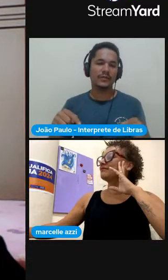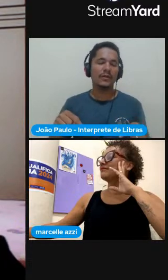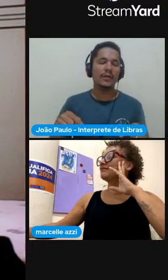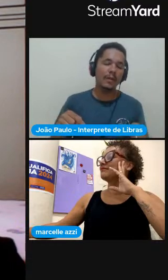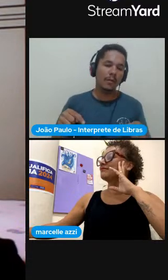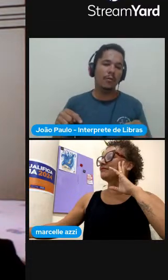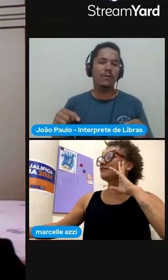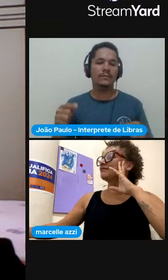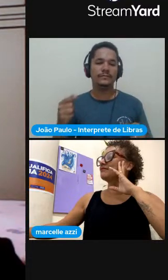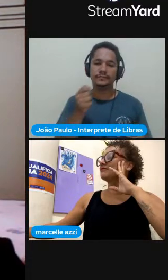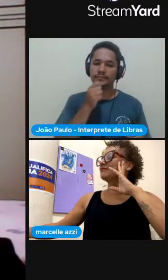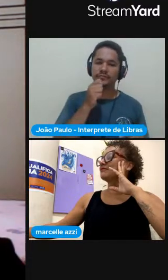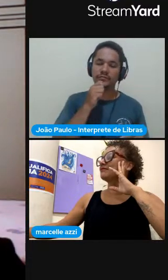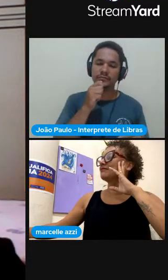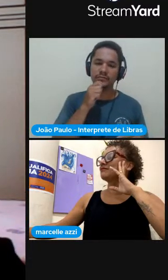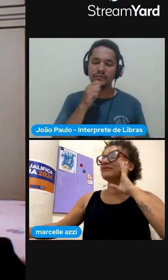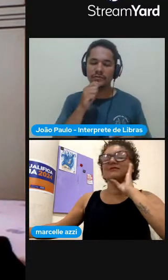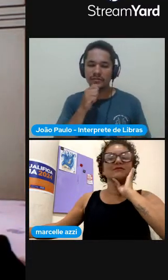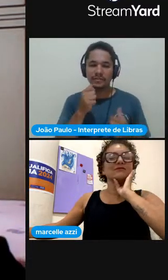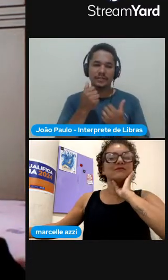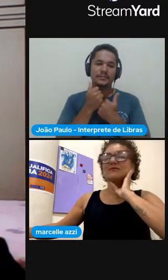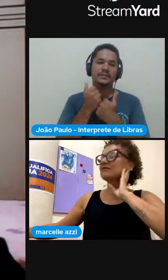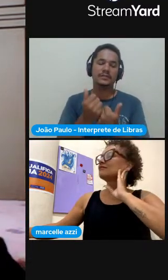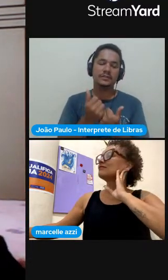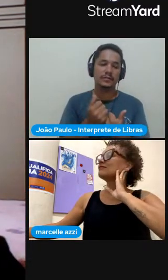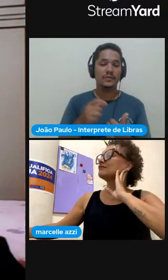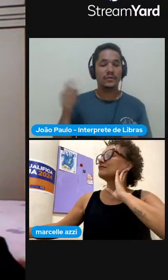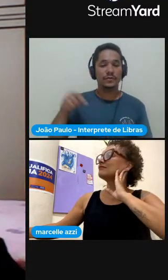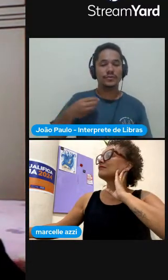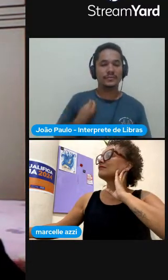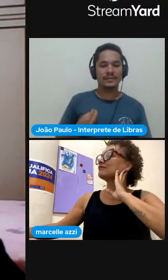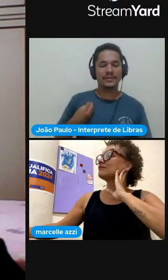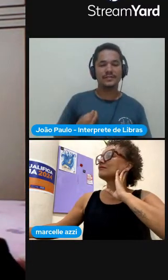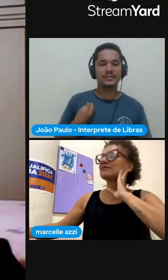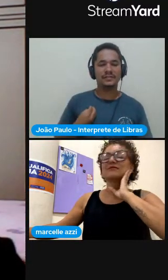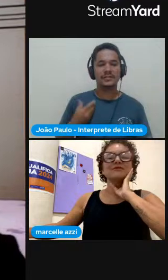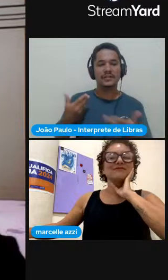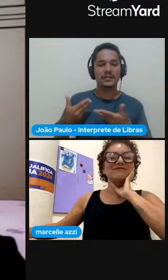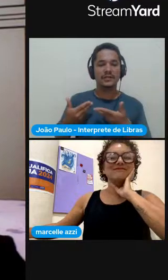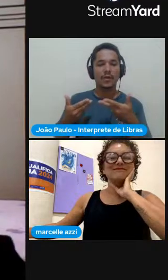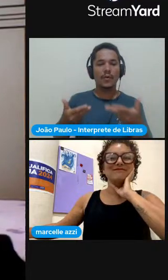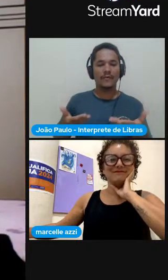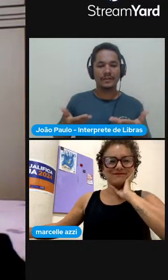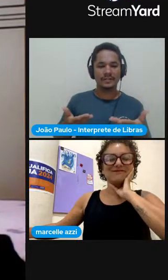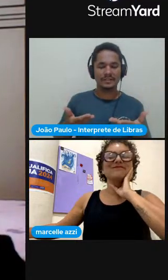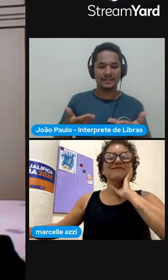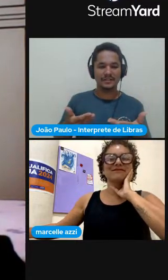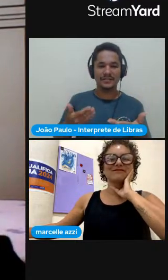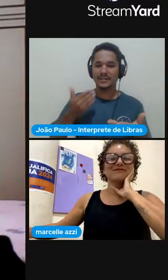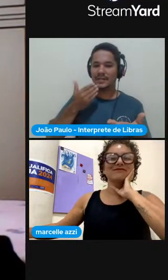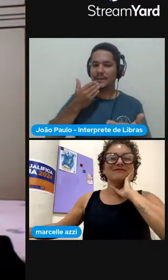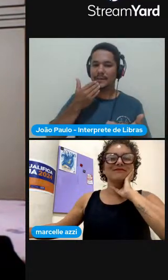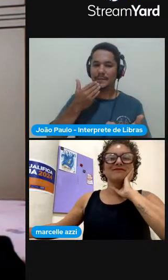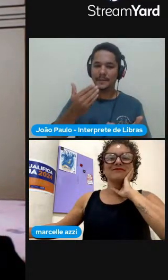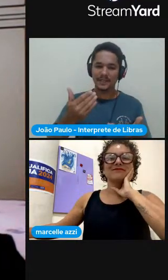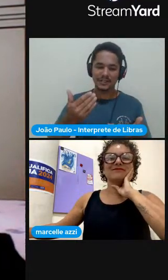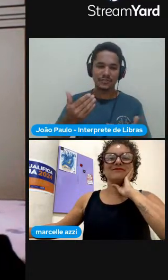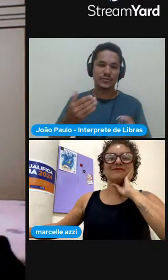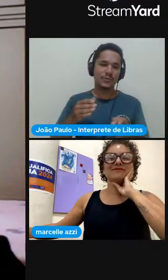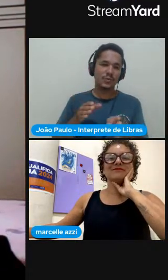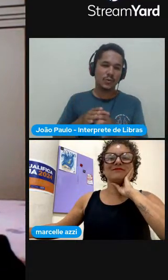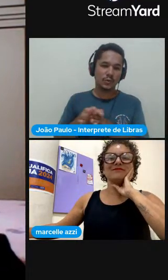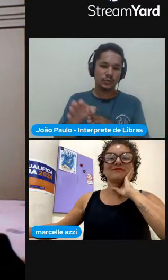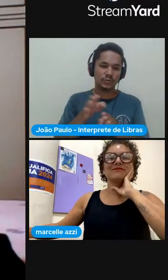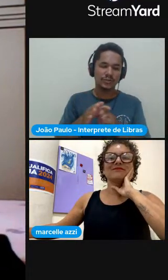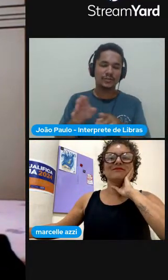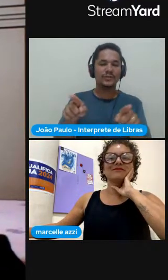representação e nós estamos aqui presentes hoje a convite, né, a pedido do conselho e também a